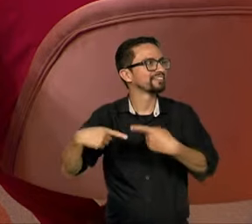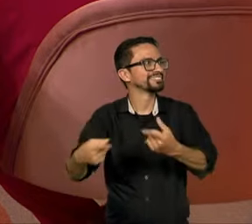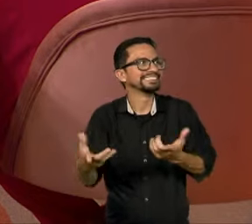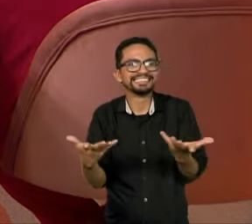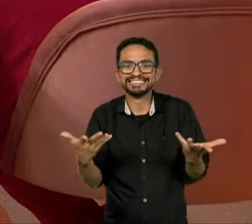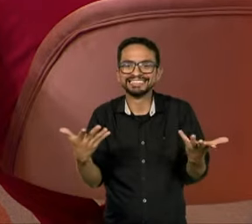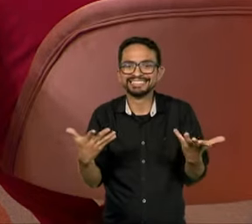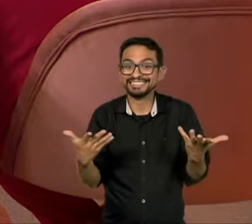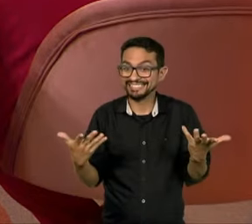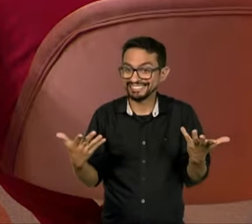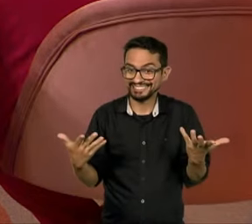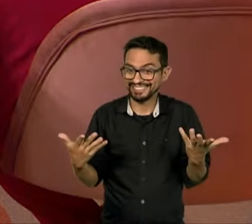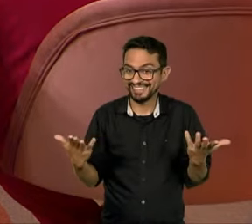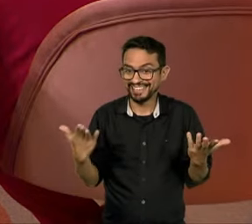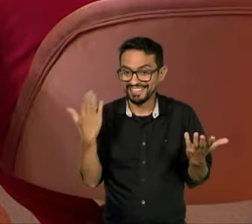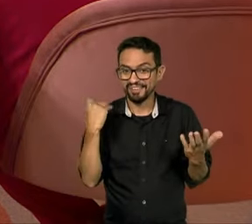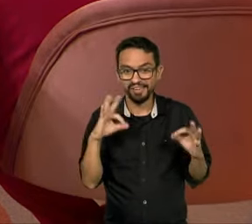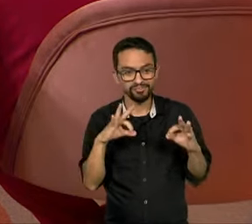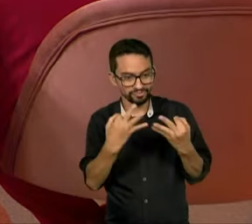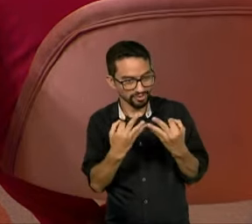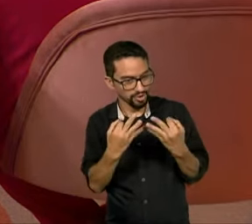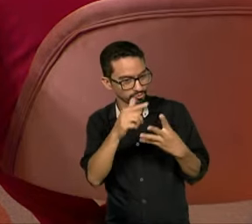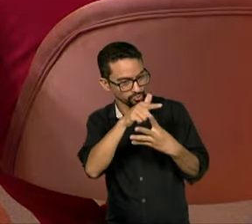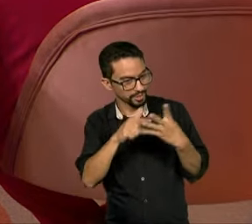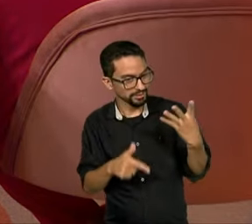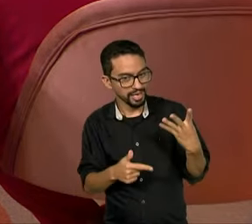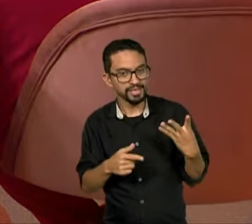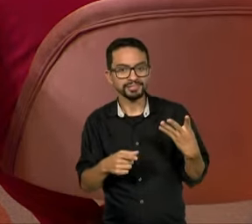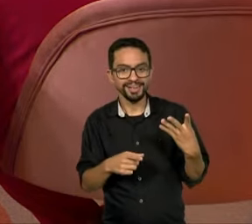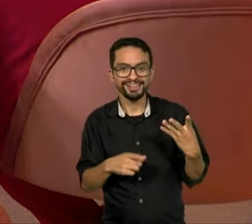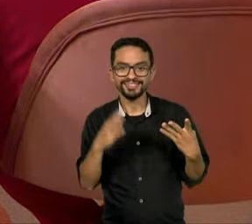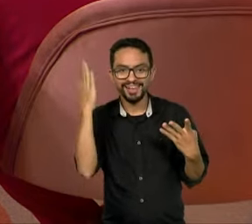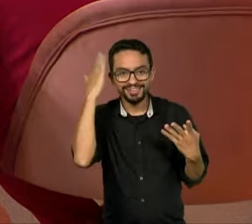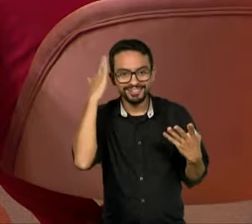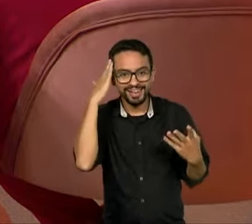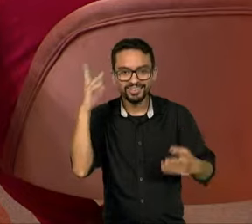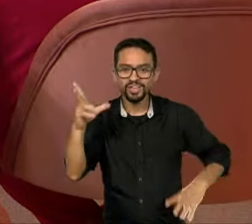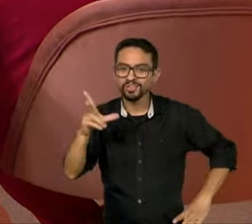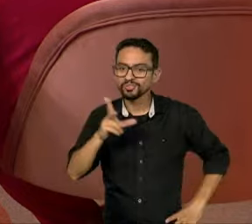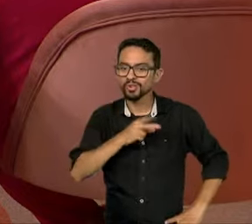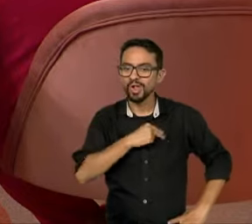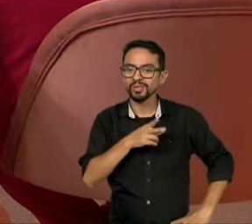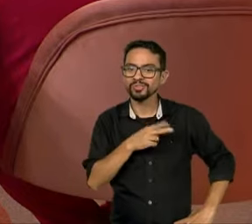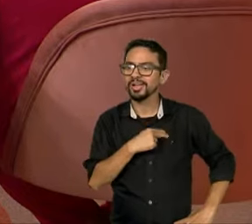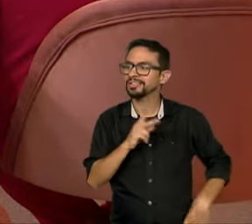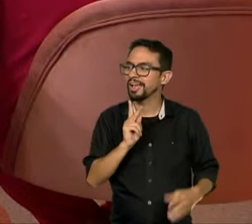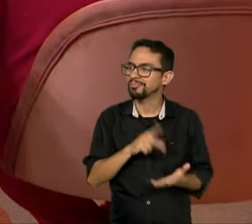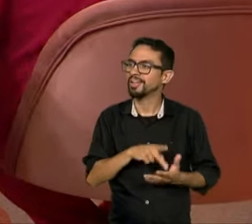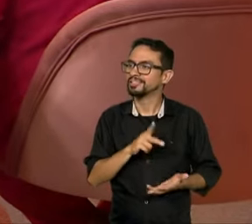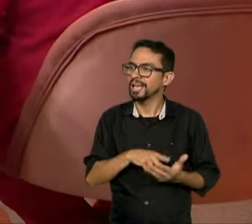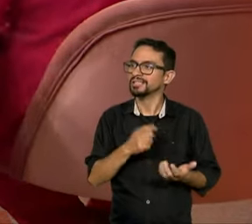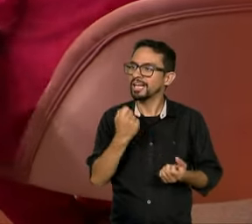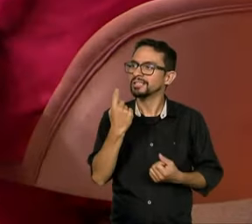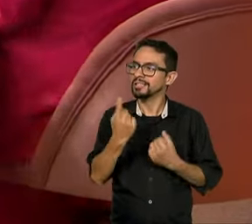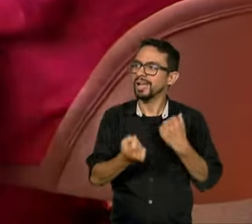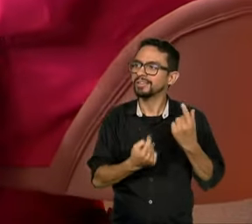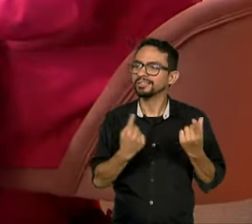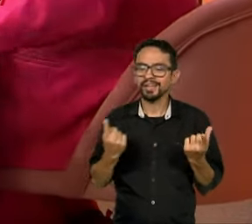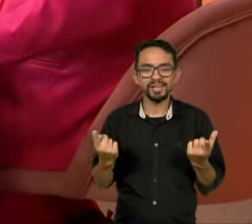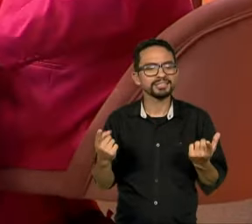A gente raramente encontra famílias com 4, né? É, mas tem centenários.